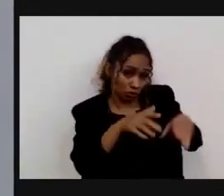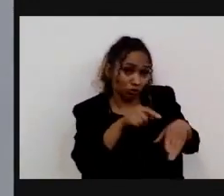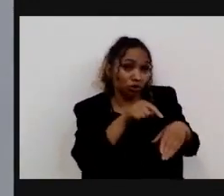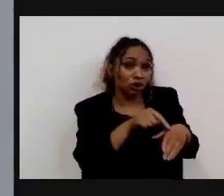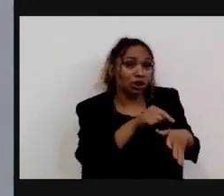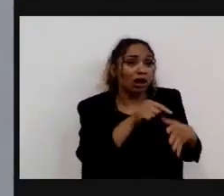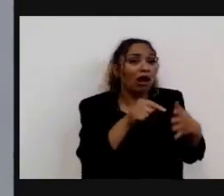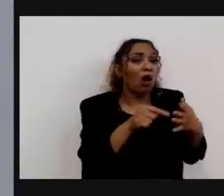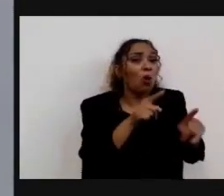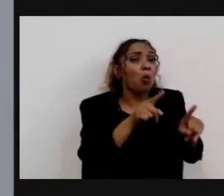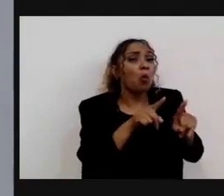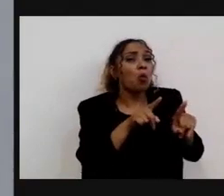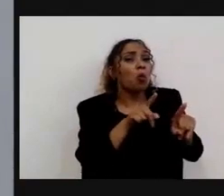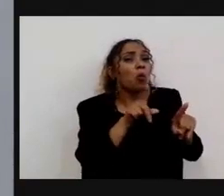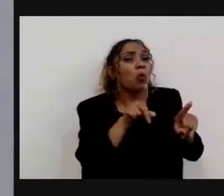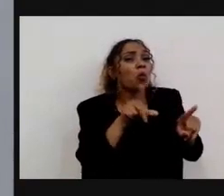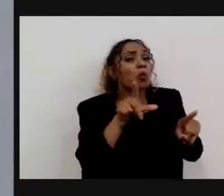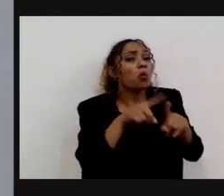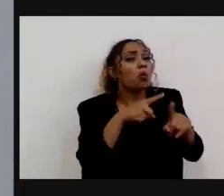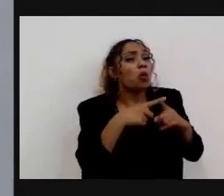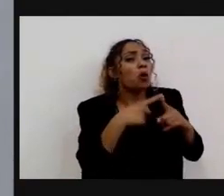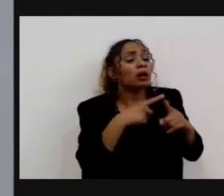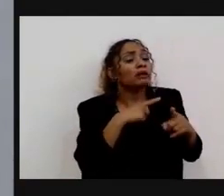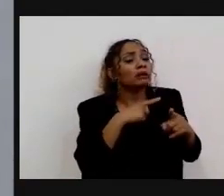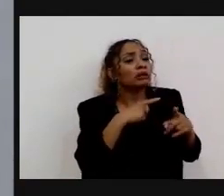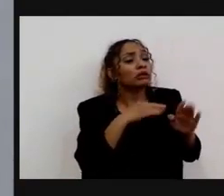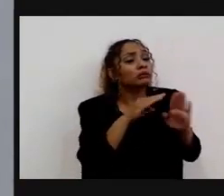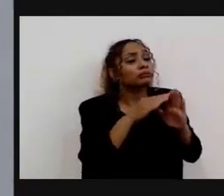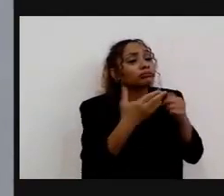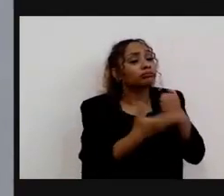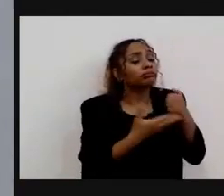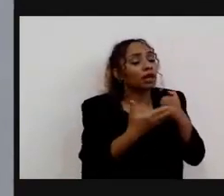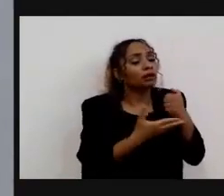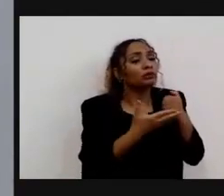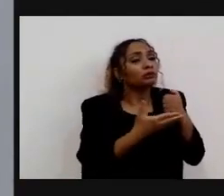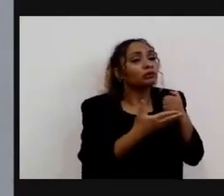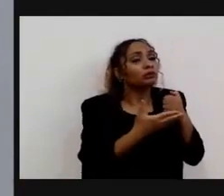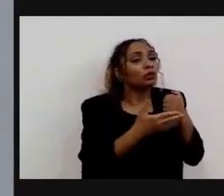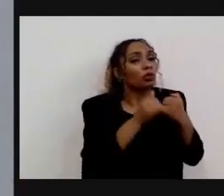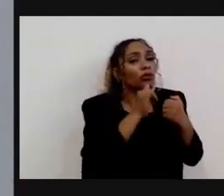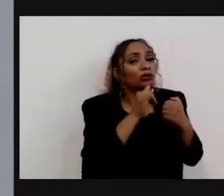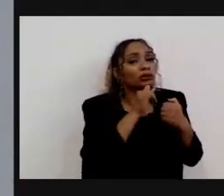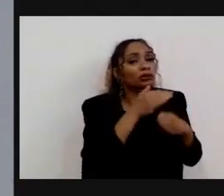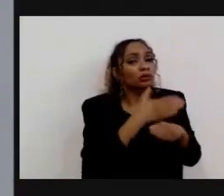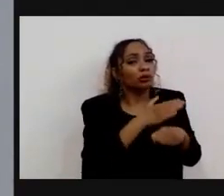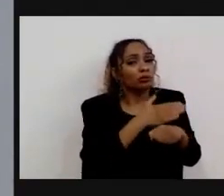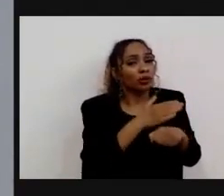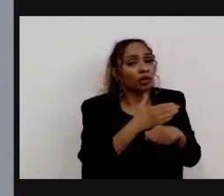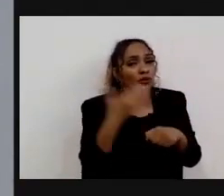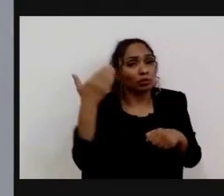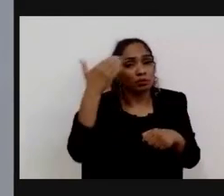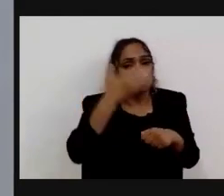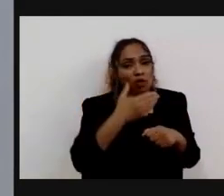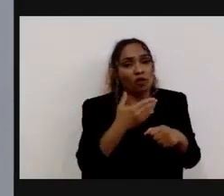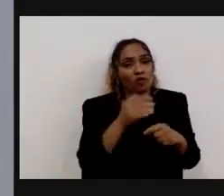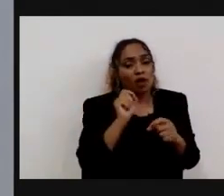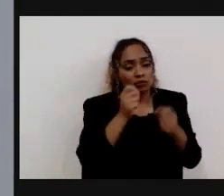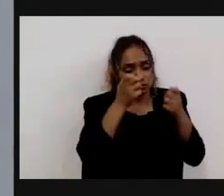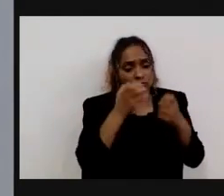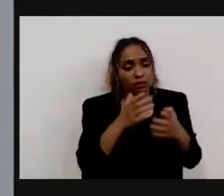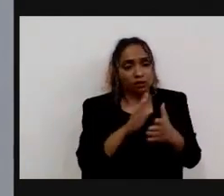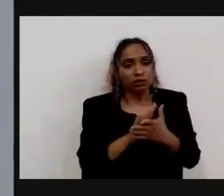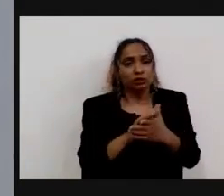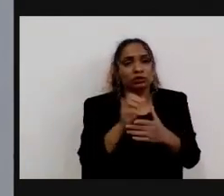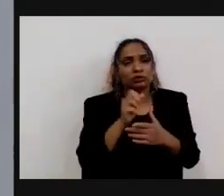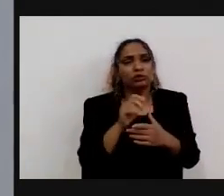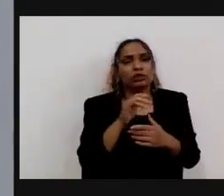porque a gente tem os nossos vieses e eu vou dar um exemplo prático para mostrar sobre o que que eu tô falando né